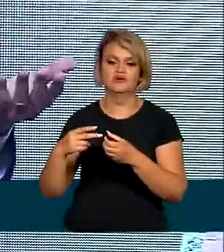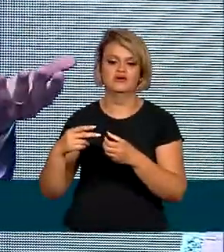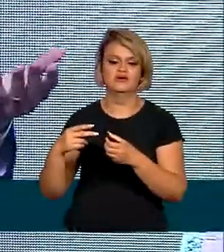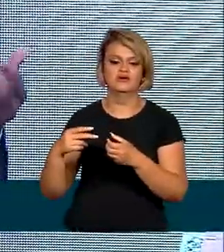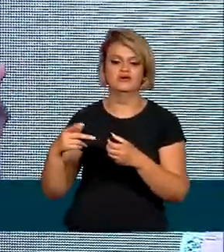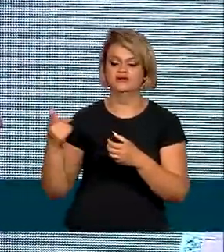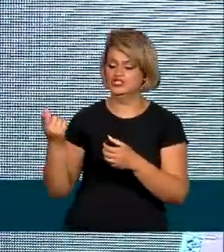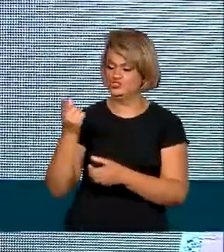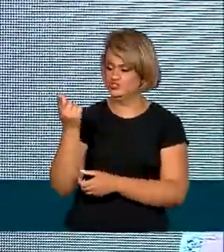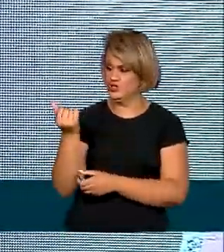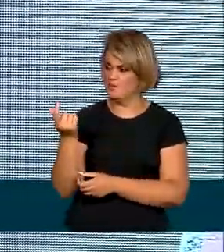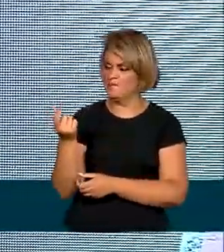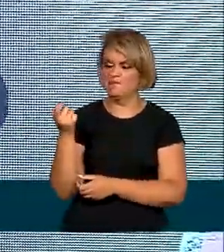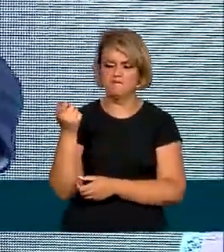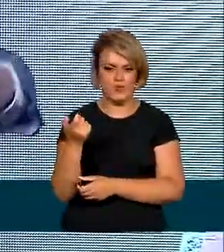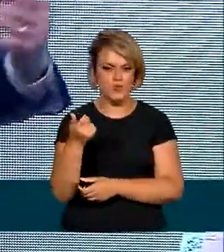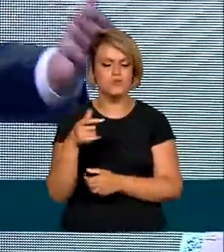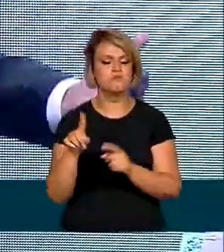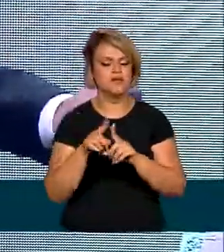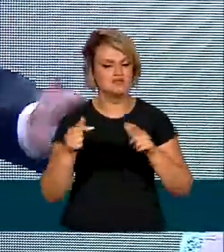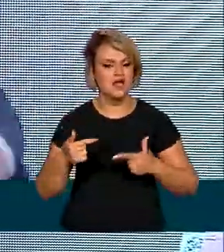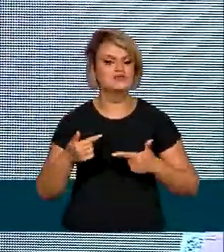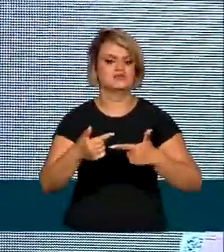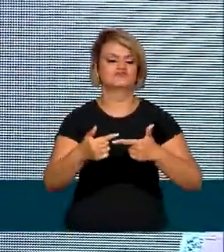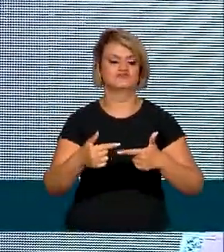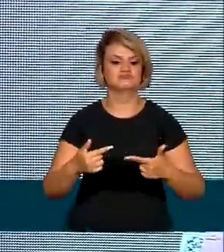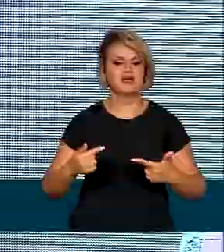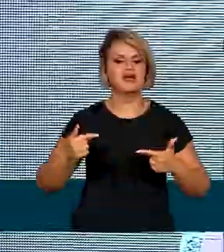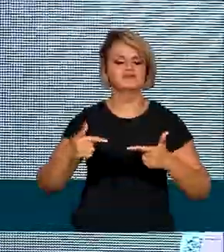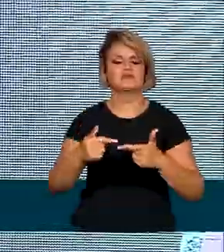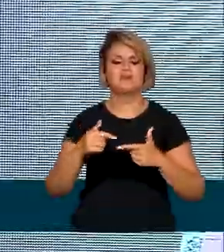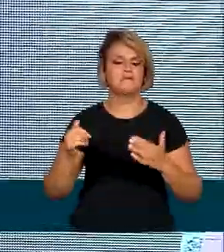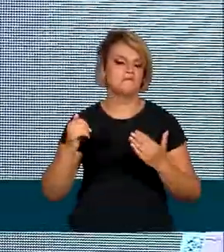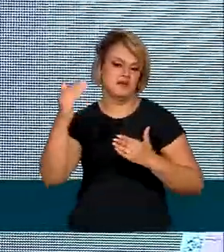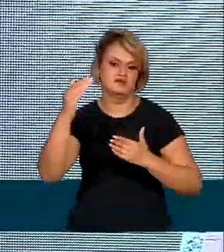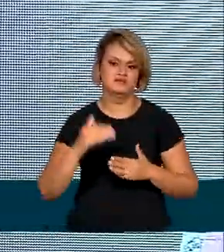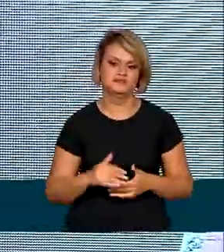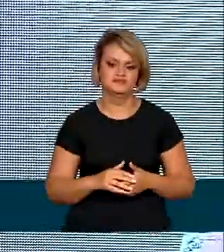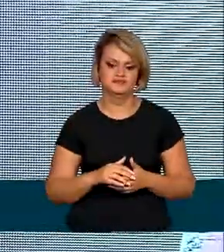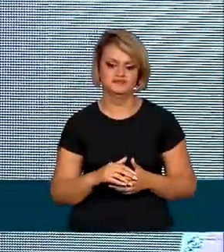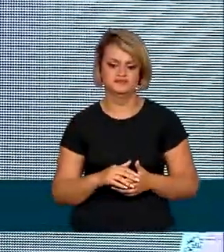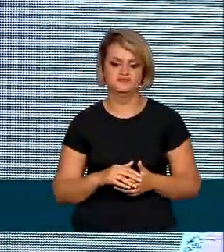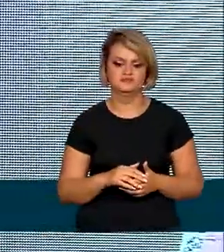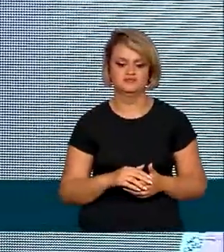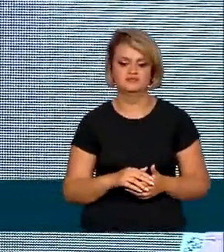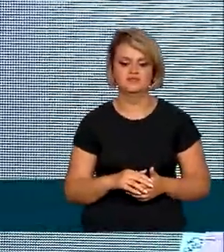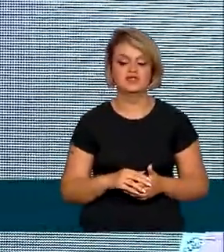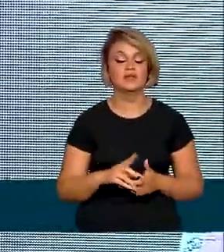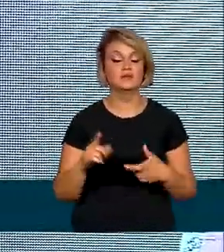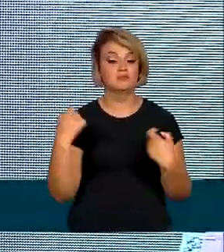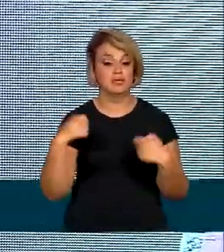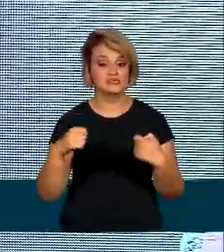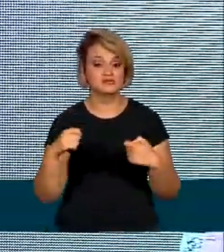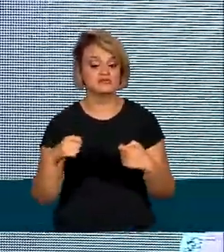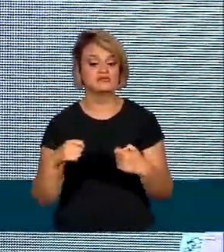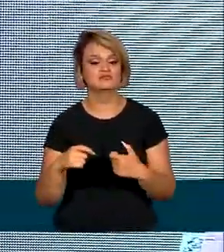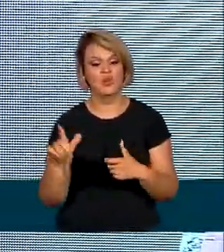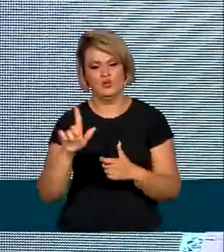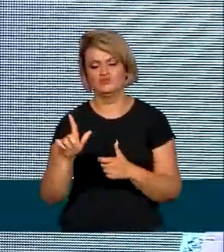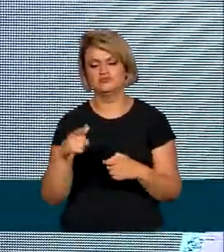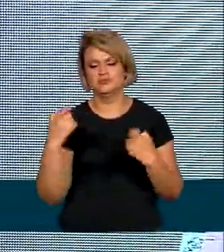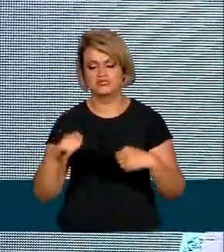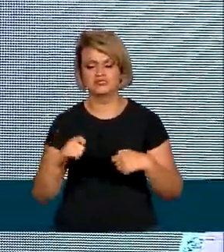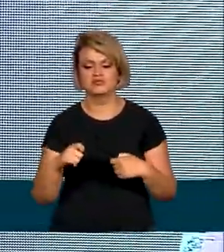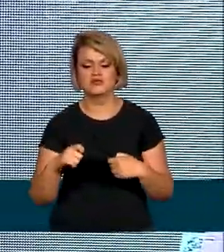volume de recurso portanto possa alavancar uma carteira muito maior e é preciso evidente